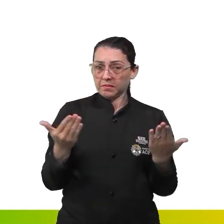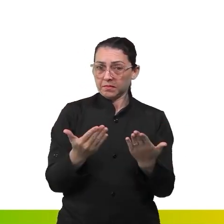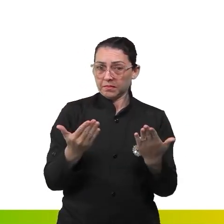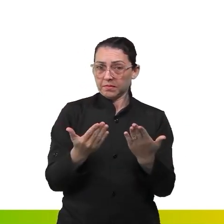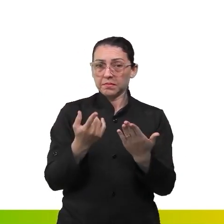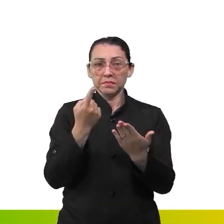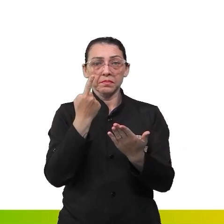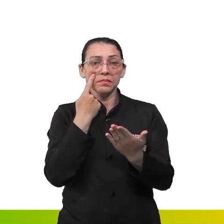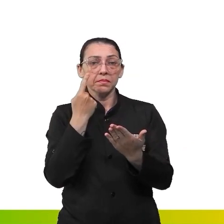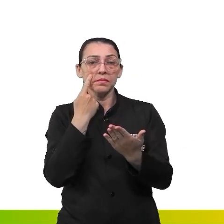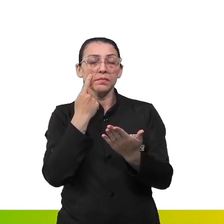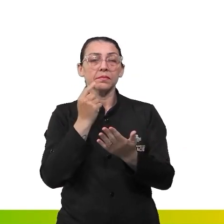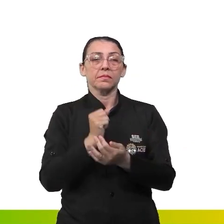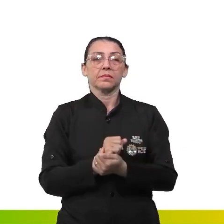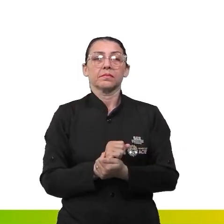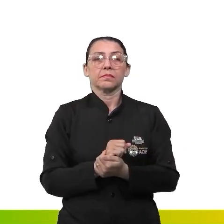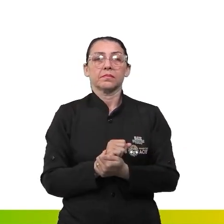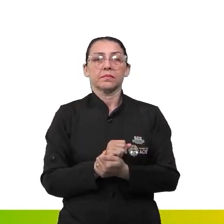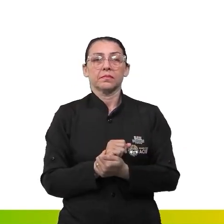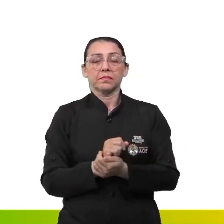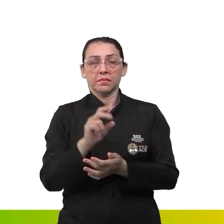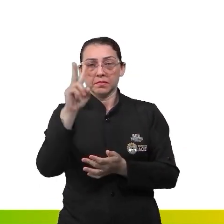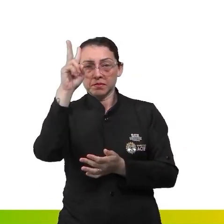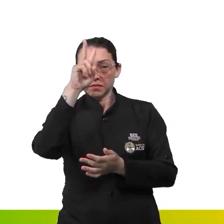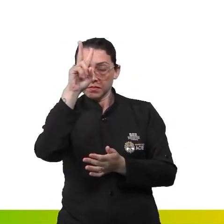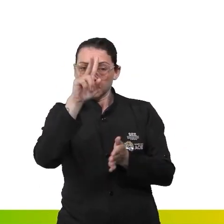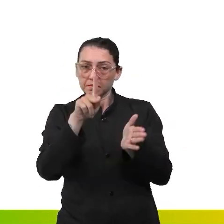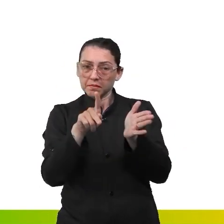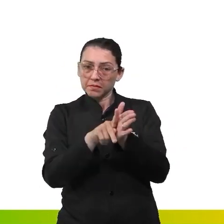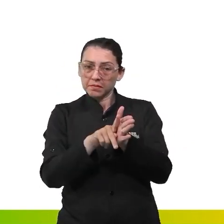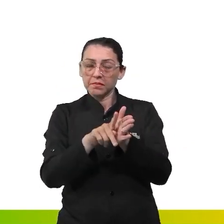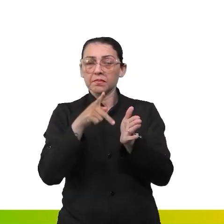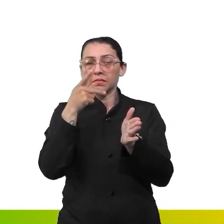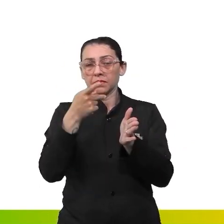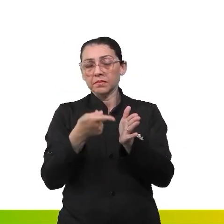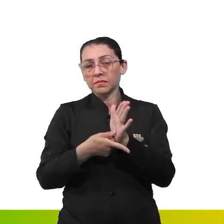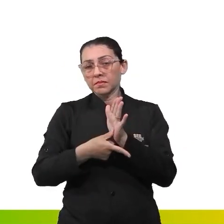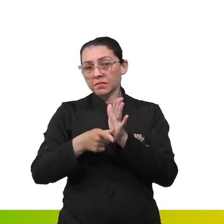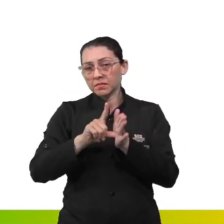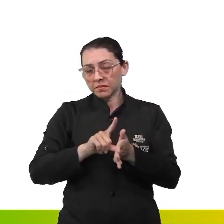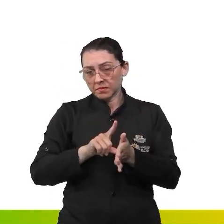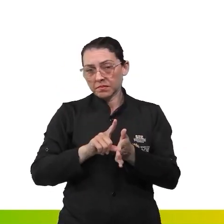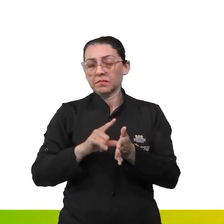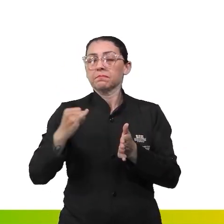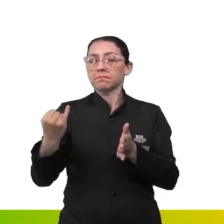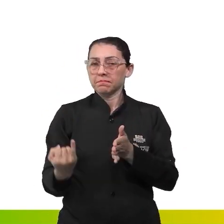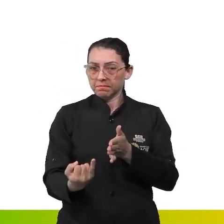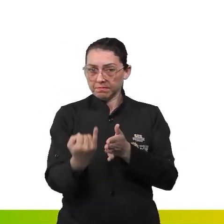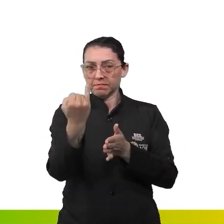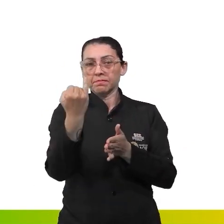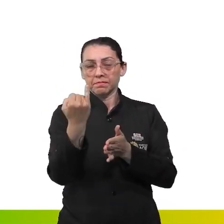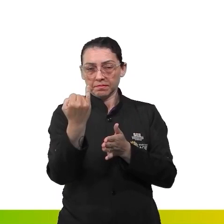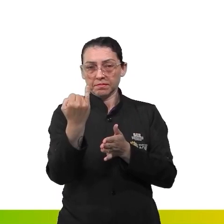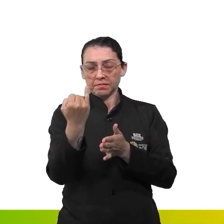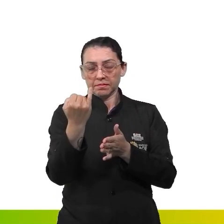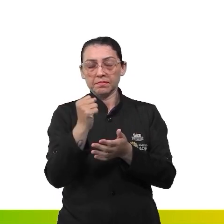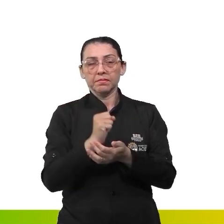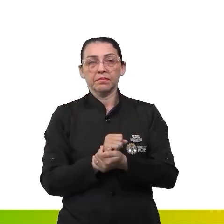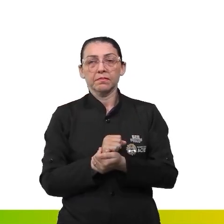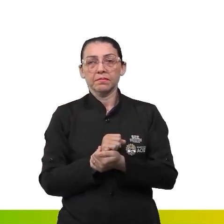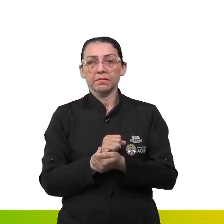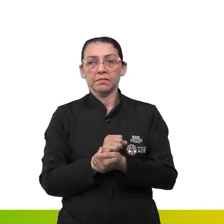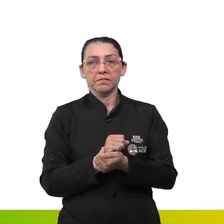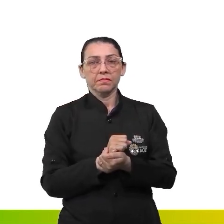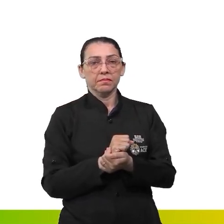observar essa parte aqui. E vou relembrar da propriedade que nós falamos anteriormente, que é bastante importante, que A